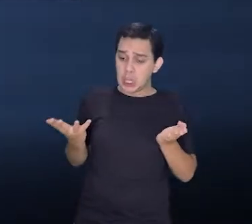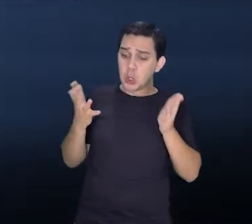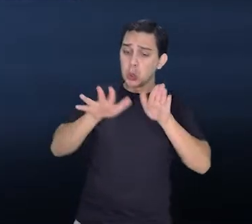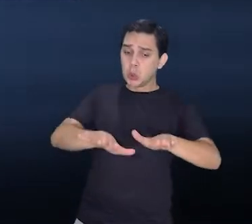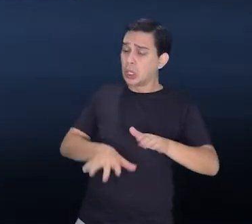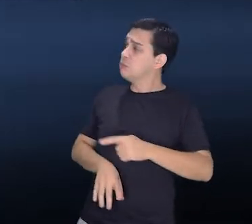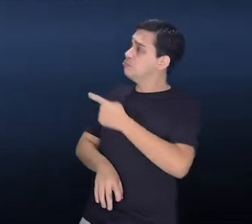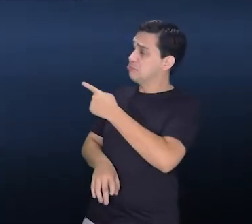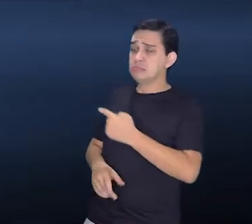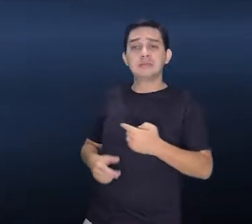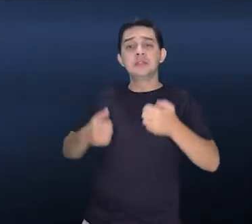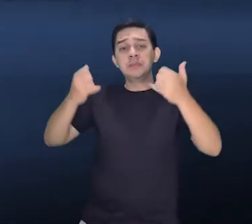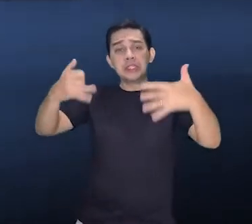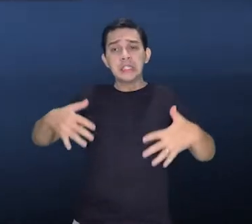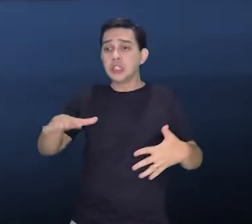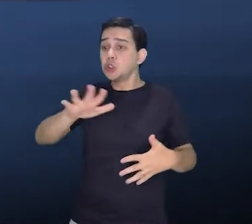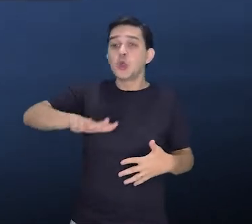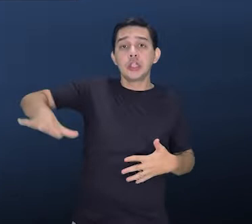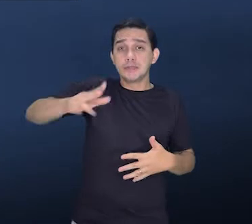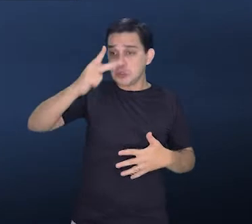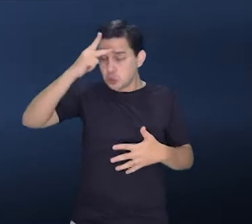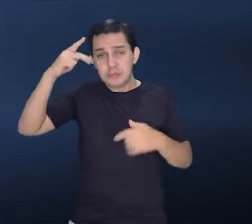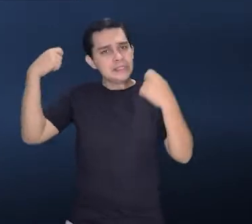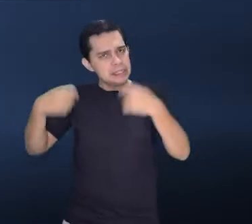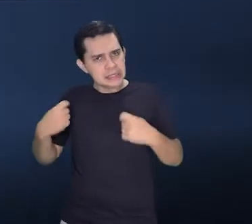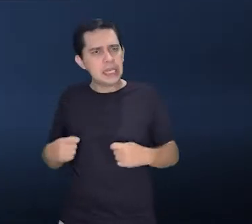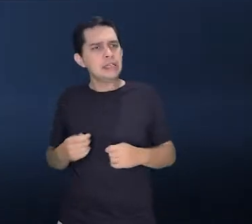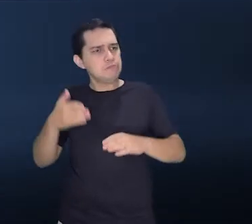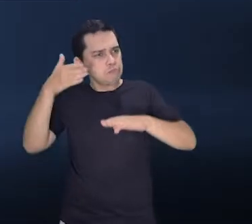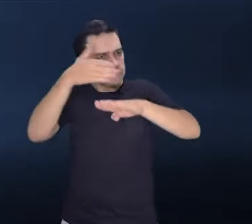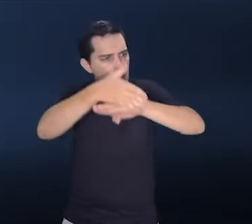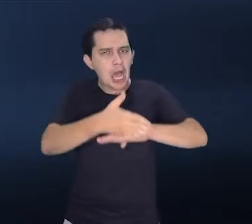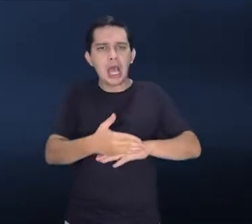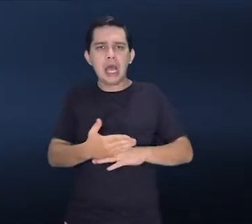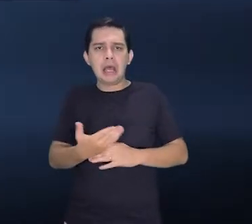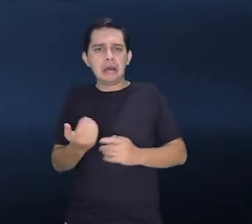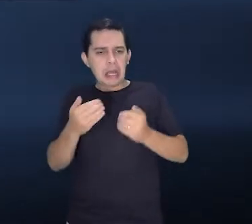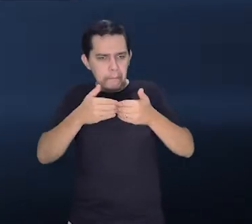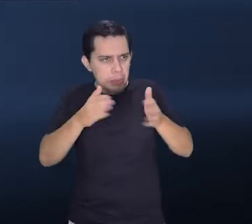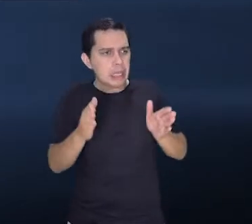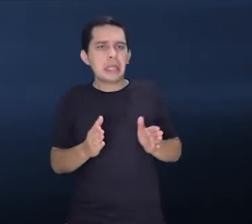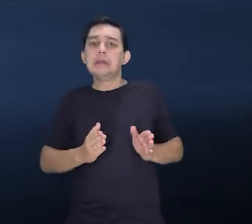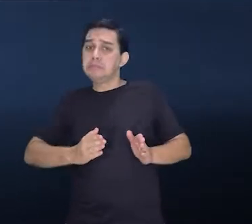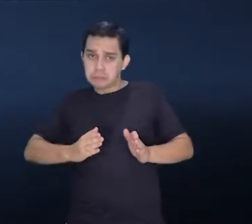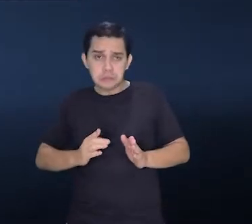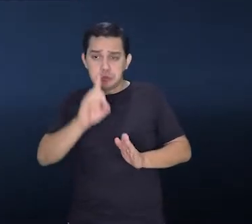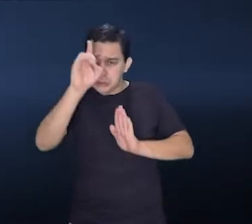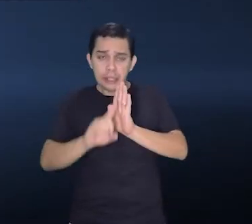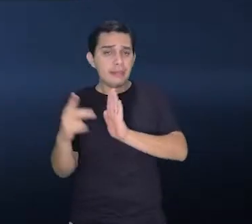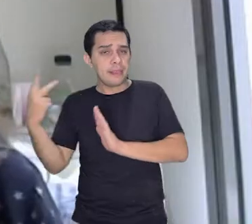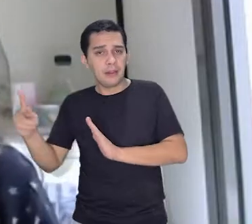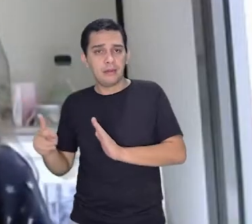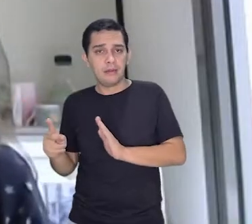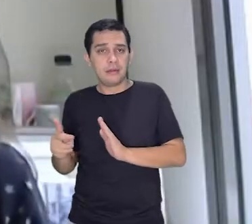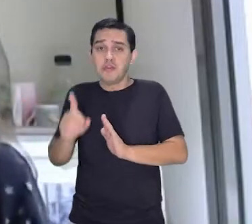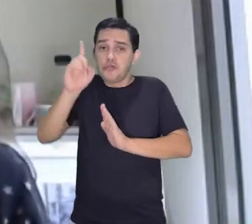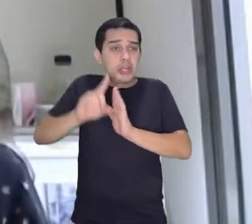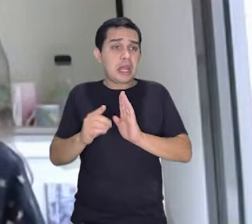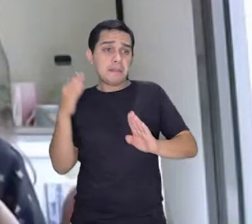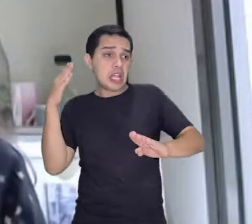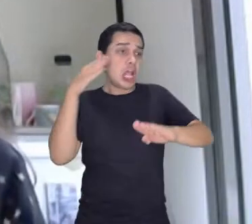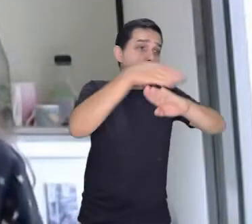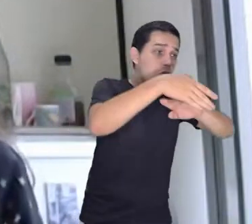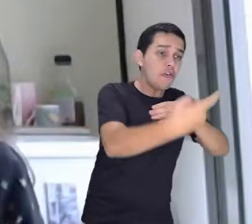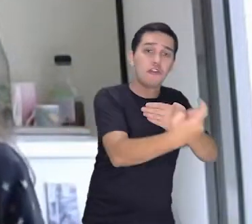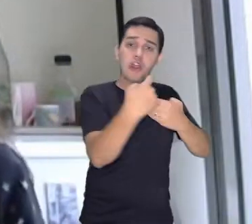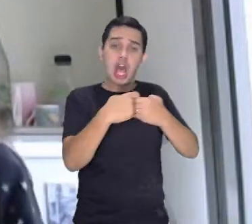garantir que essas pessoas tenham acesso aos seus direitos. E o direito começa com acesso com a liberdade de ir e vir com a autonomia. Independente,